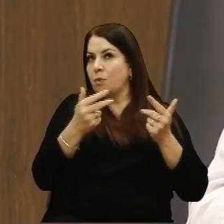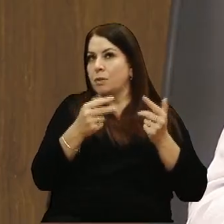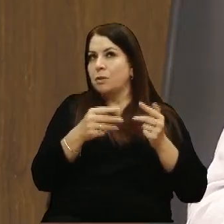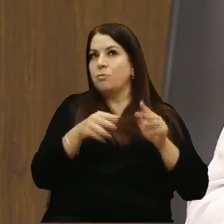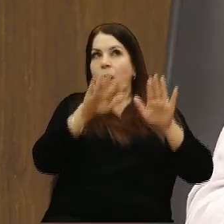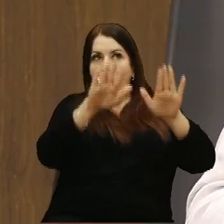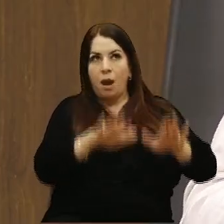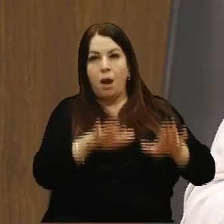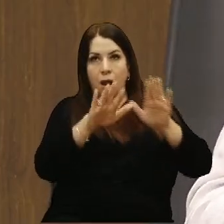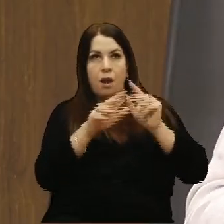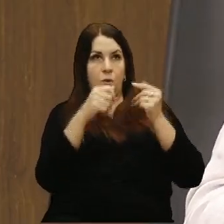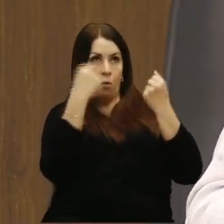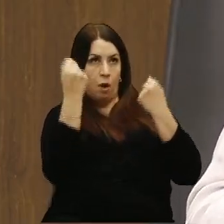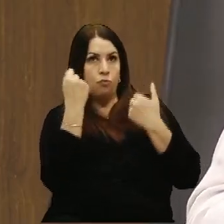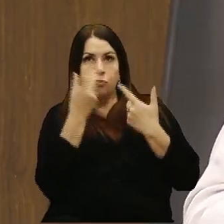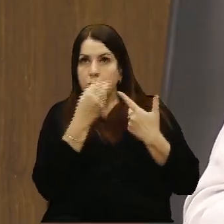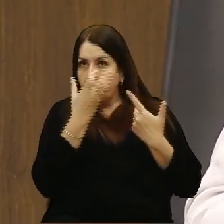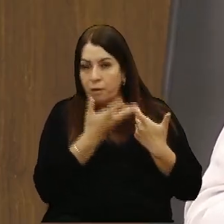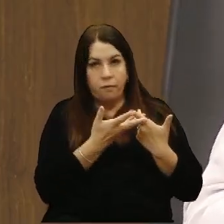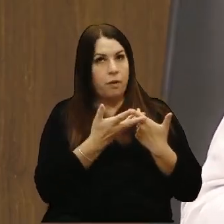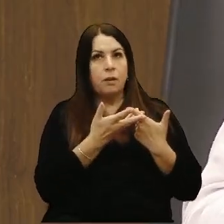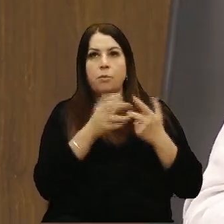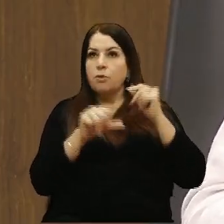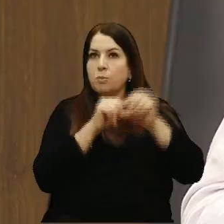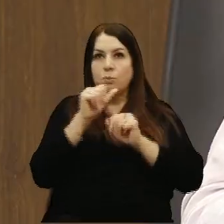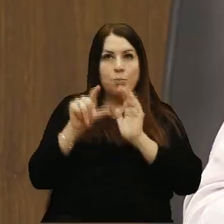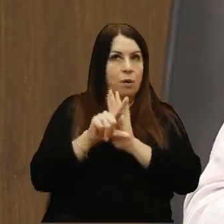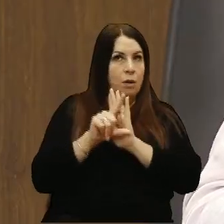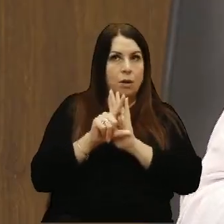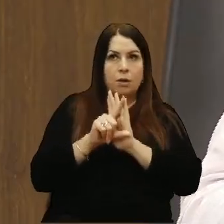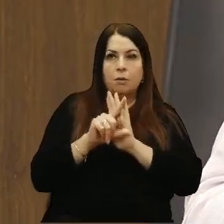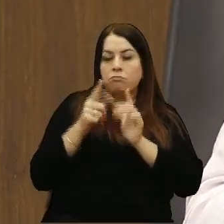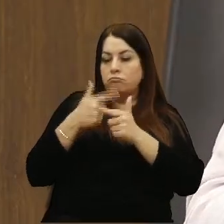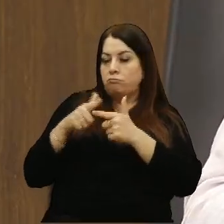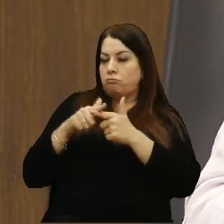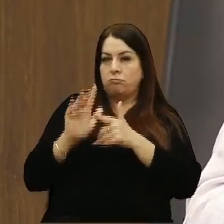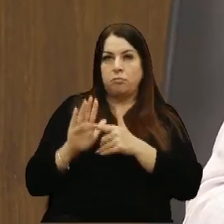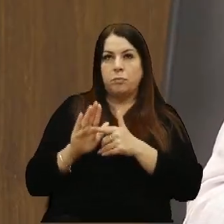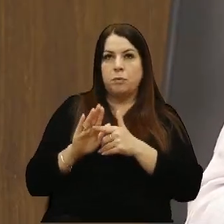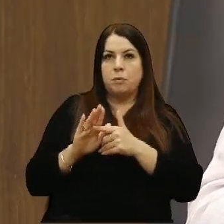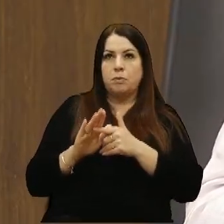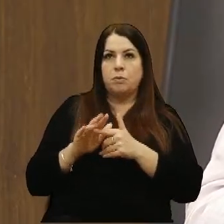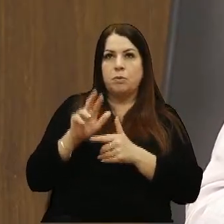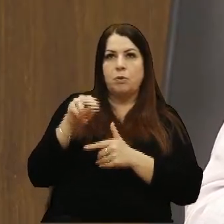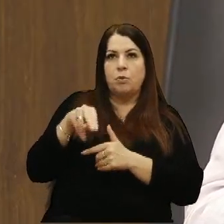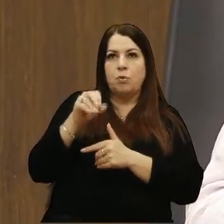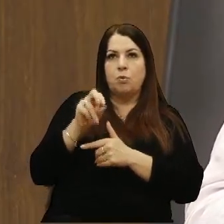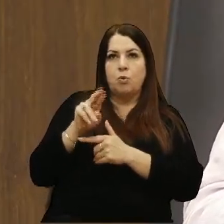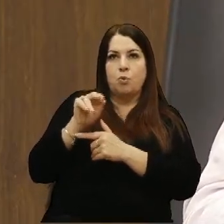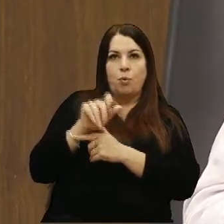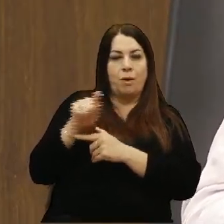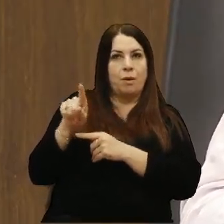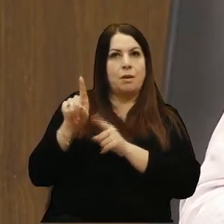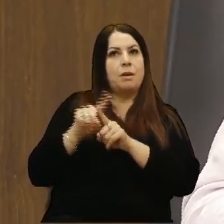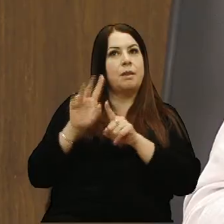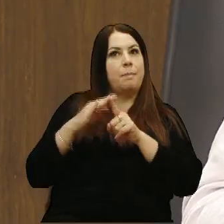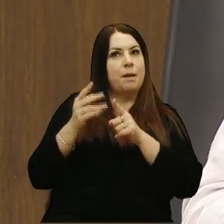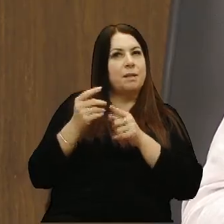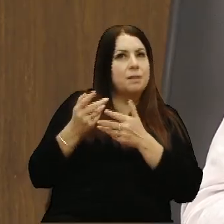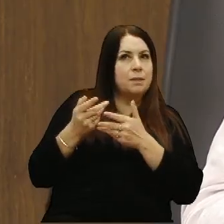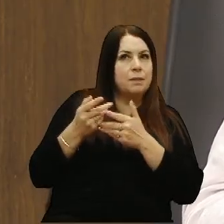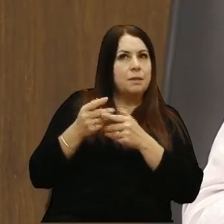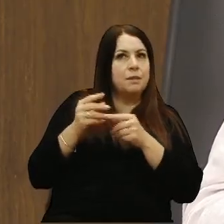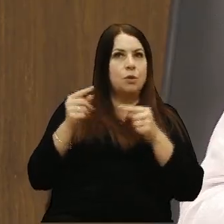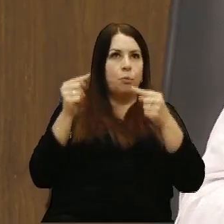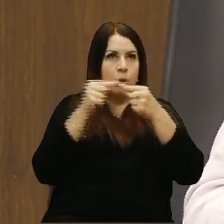adoração ao gauchismo e, bom, perfeito, ele pode se transformar em lei, não tem nenhum problema. Quanto ao Oruan, eu acho que ele tem alguma coisa muito mais em comum com o